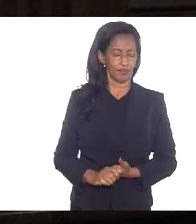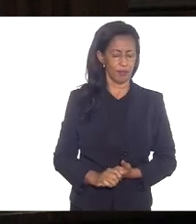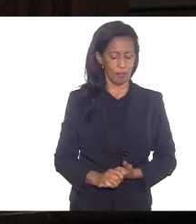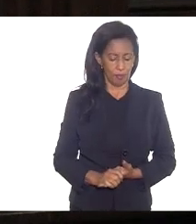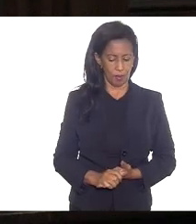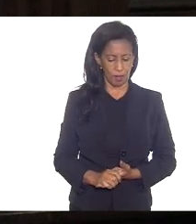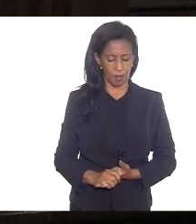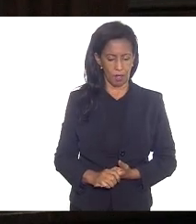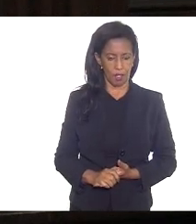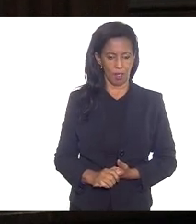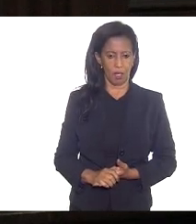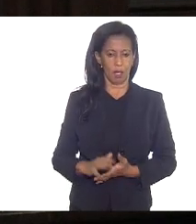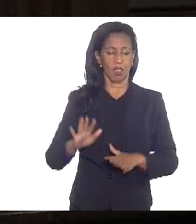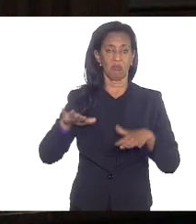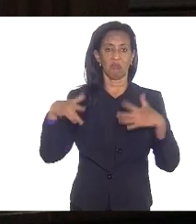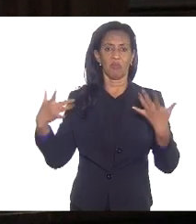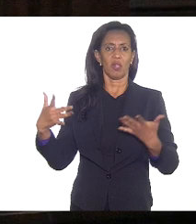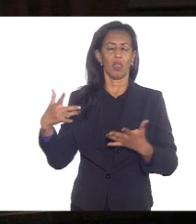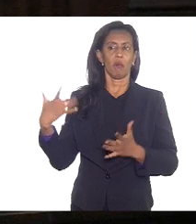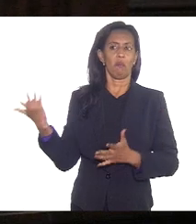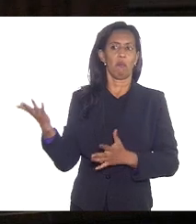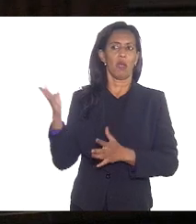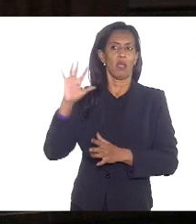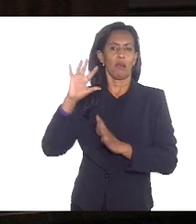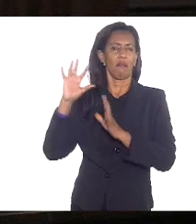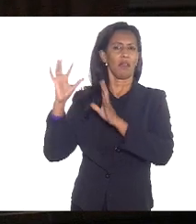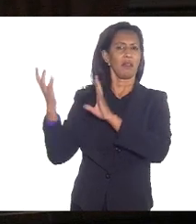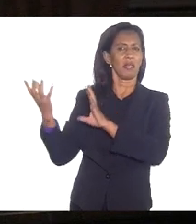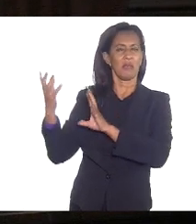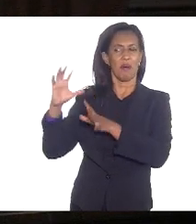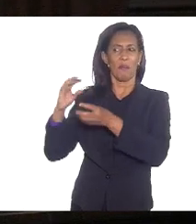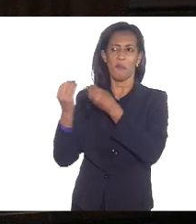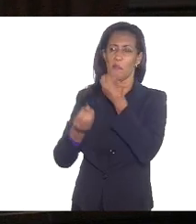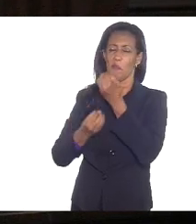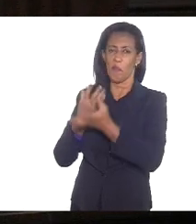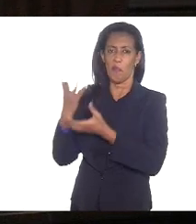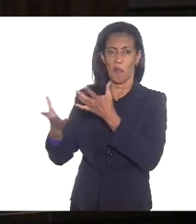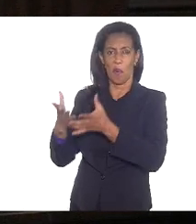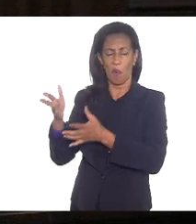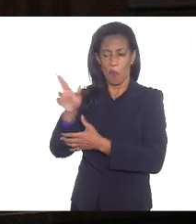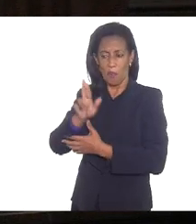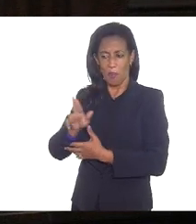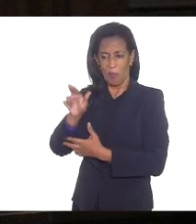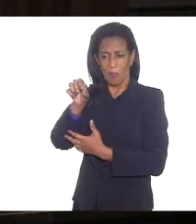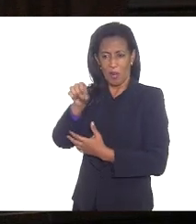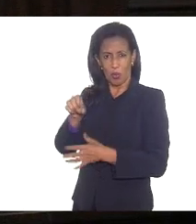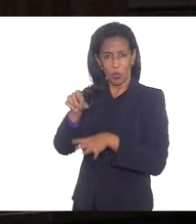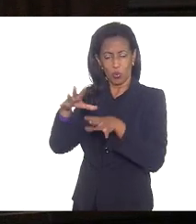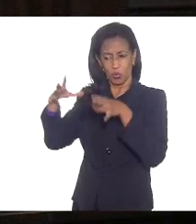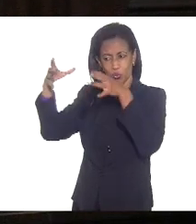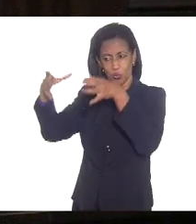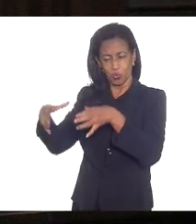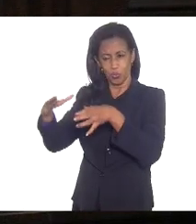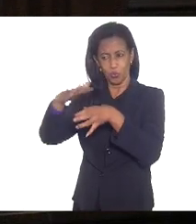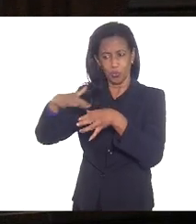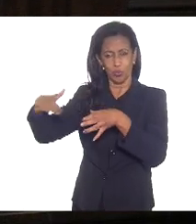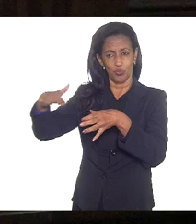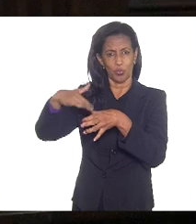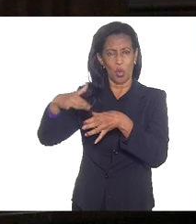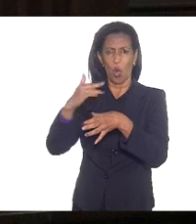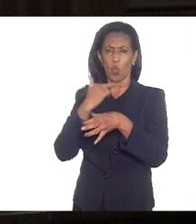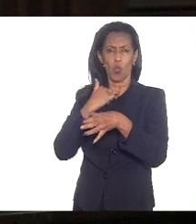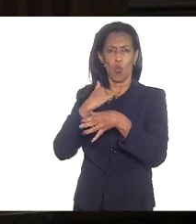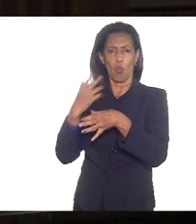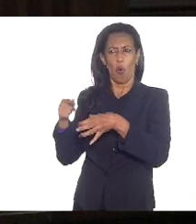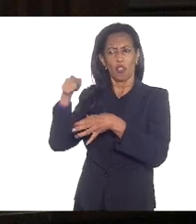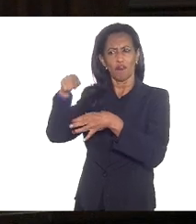há um fim mais legítimo e adequado democraticamente para o uso desse solar. Não poderia se